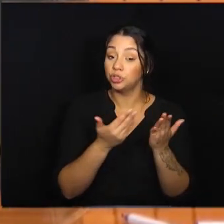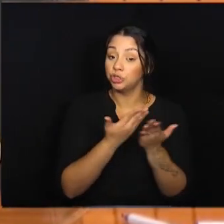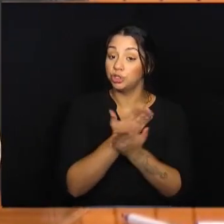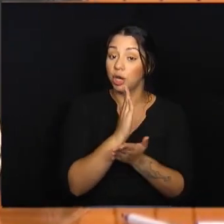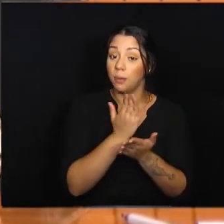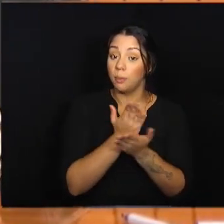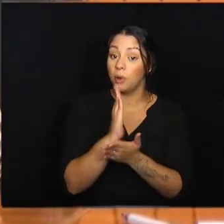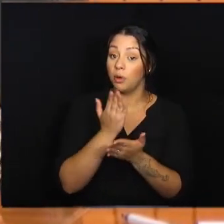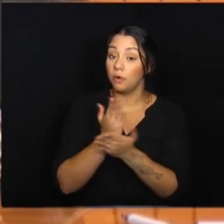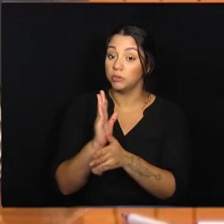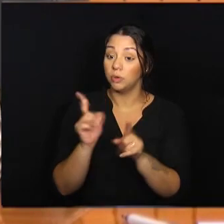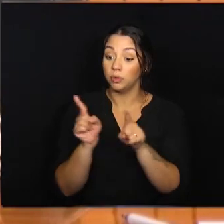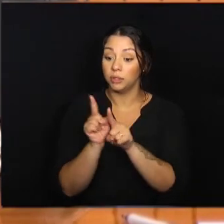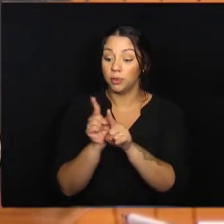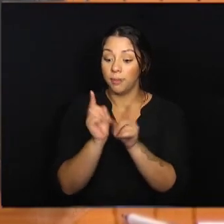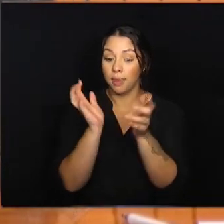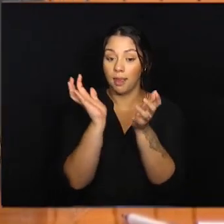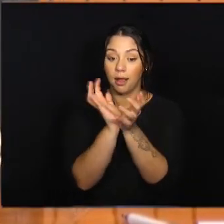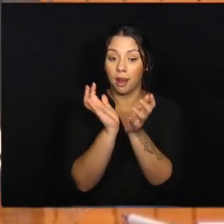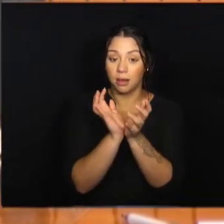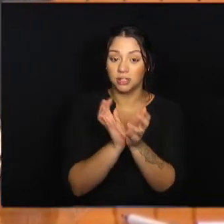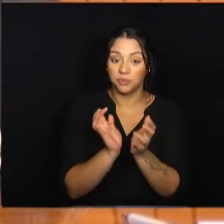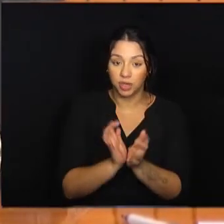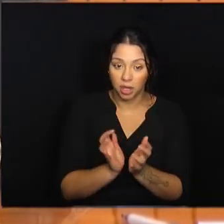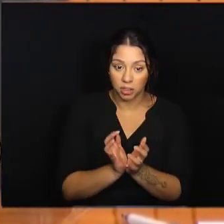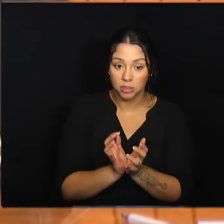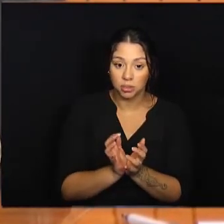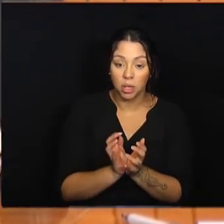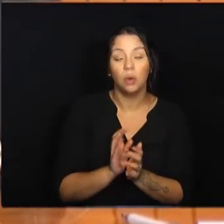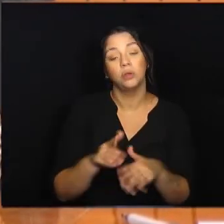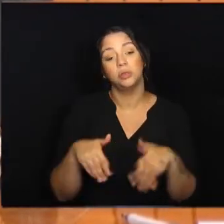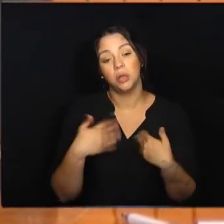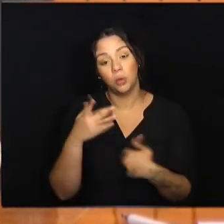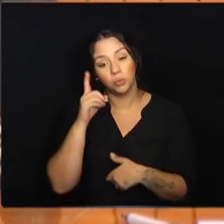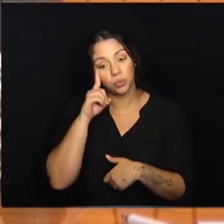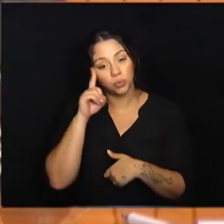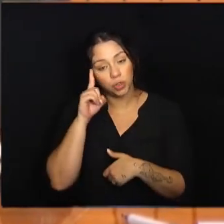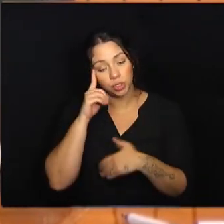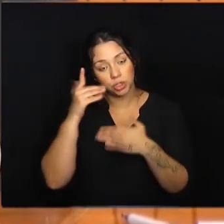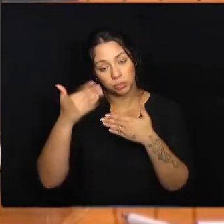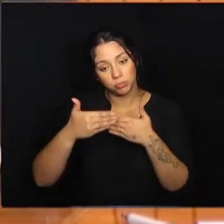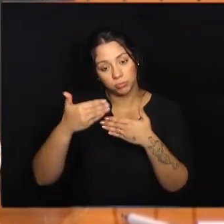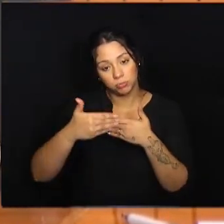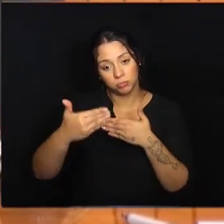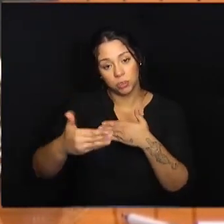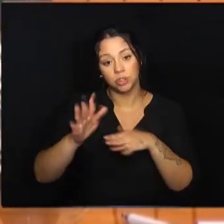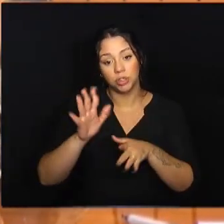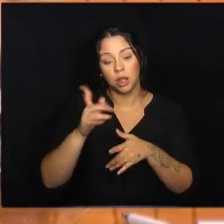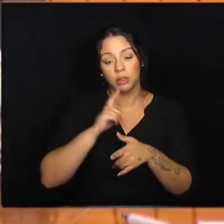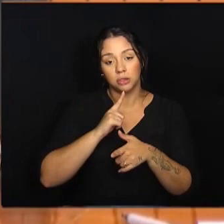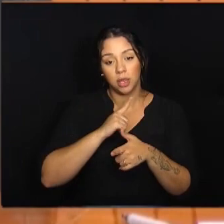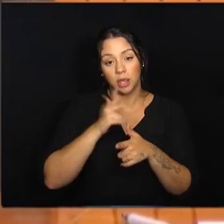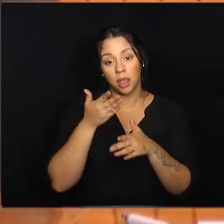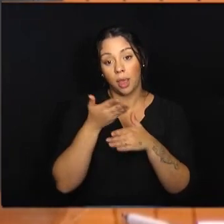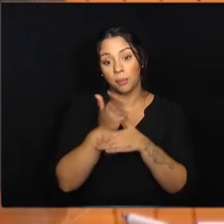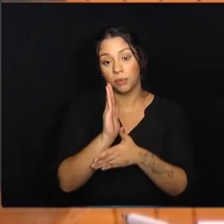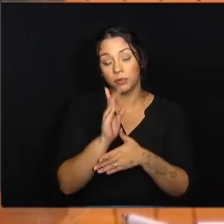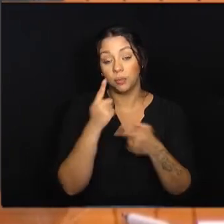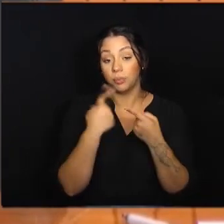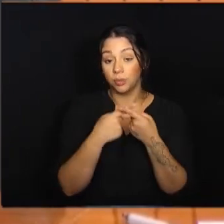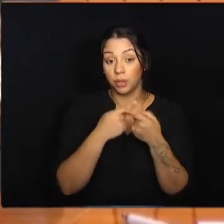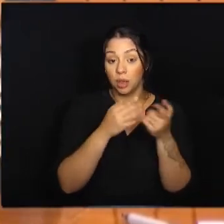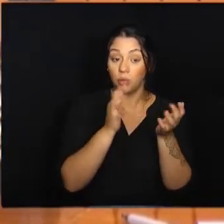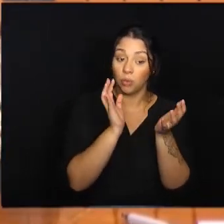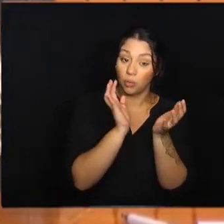e classificação. Então, deve sair nos próximos dias essa validação, porque o Conselho tem